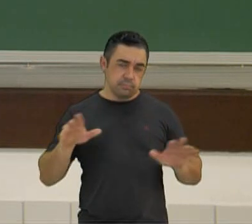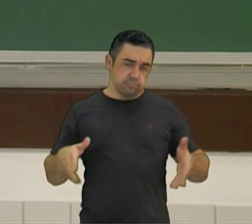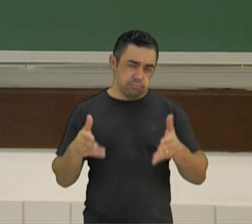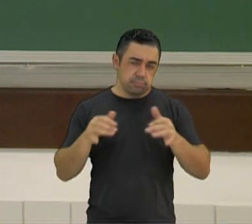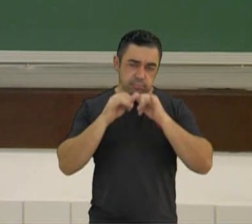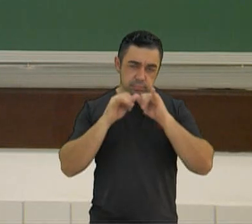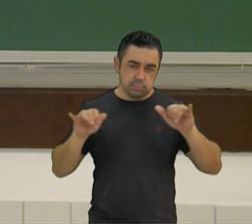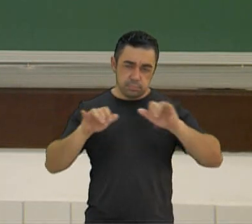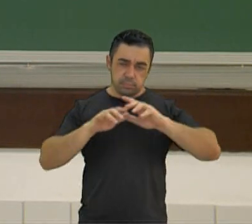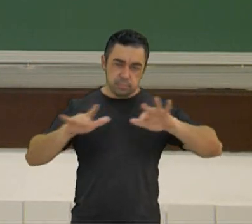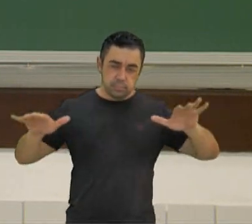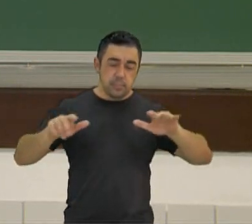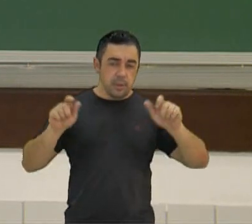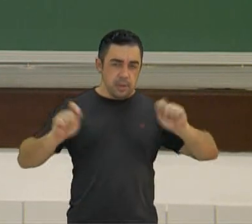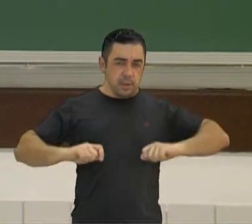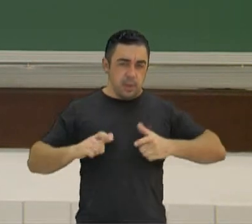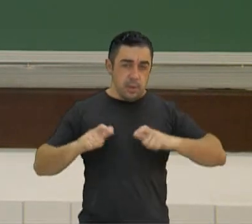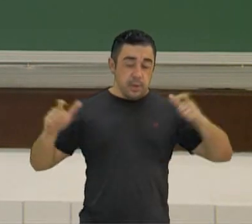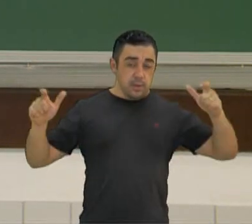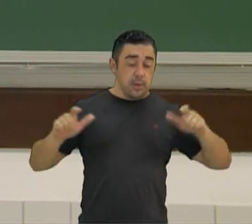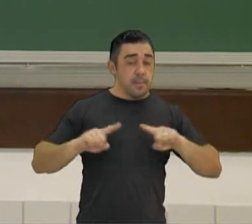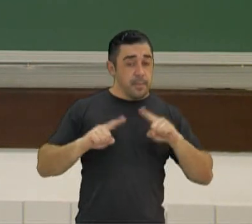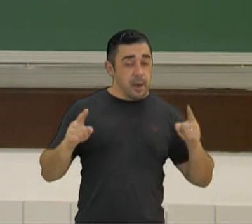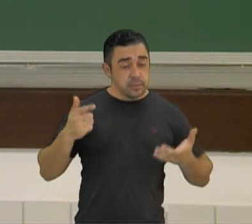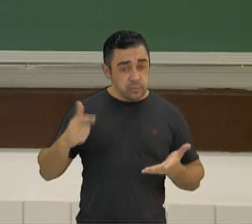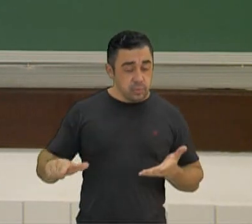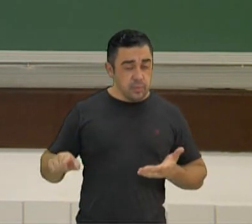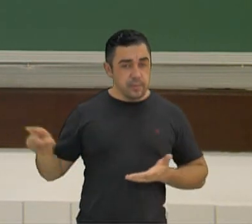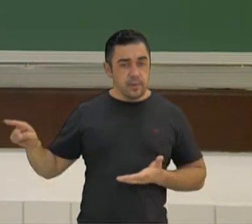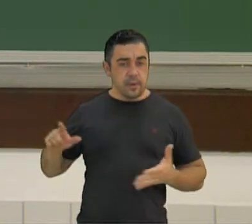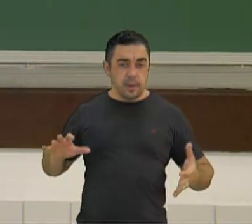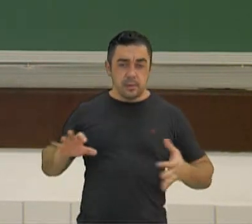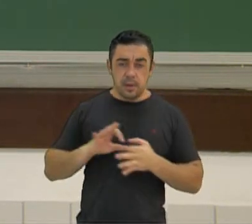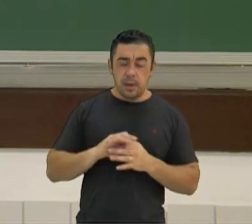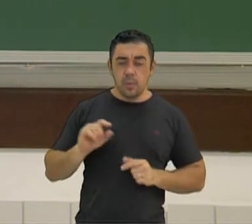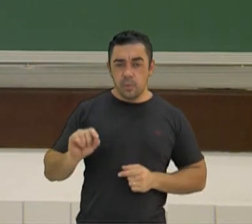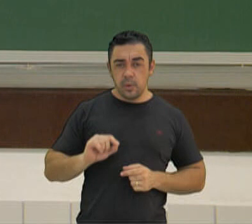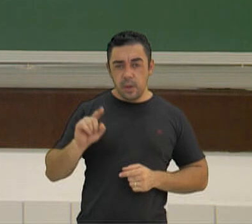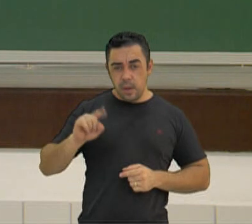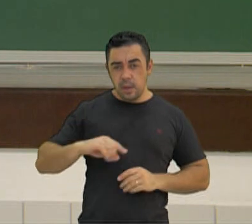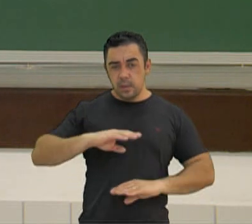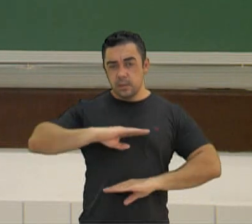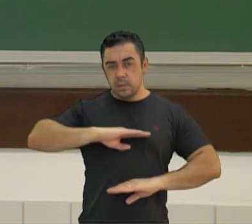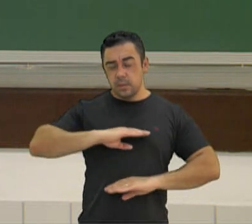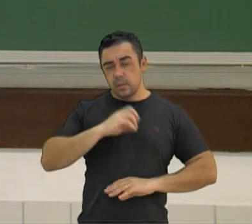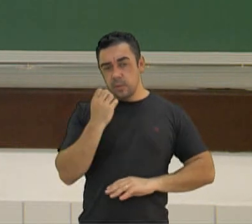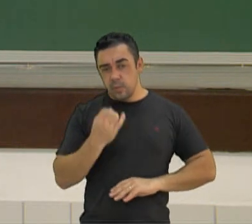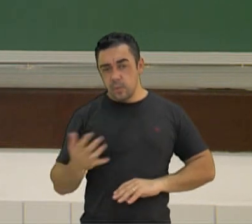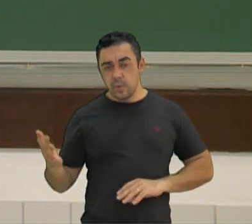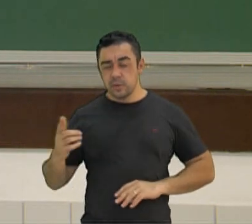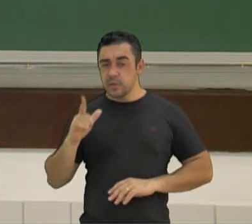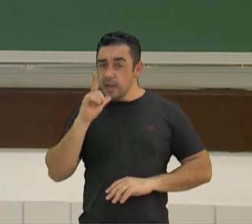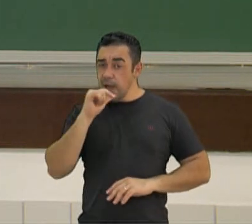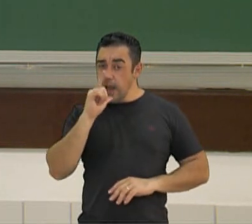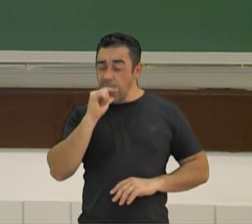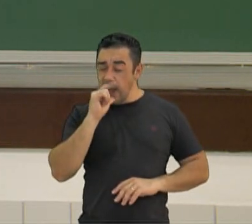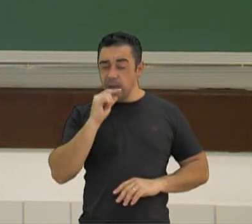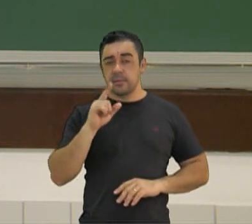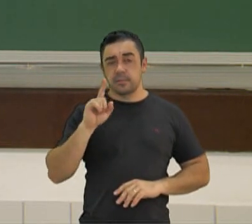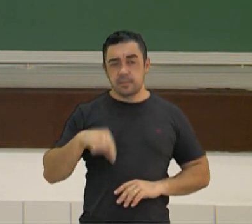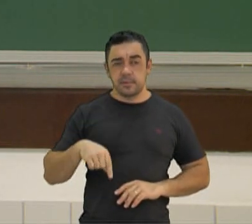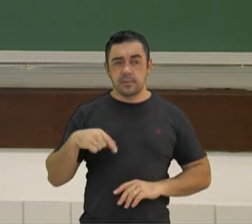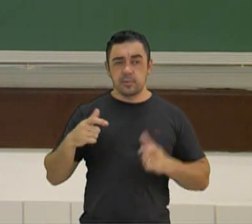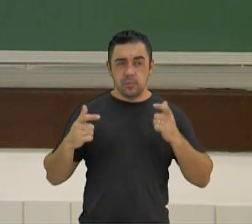vem crescendo gradativamente, mas novamente atrelado à situação do volume hídrico da